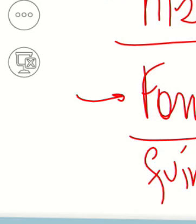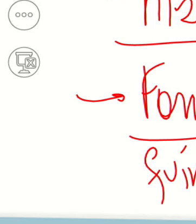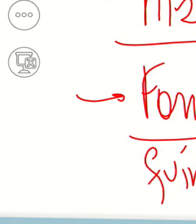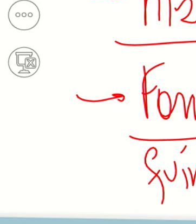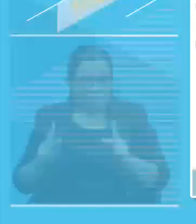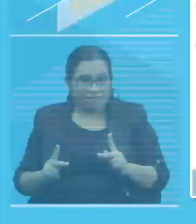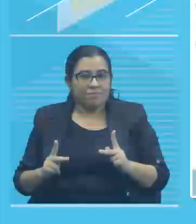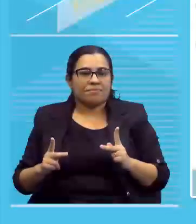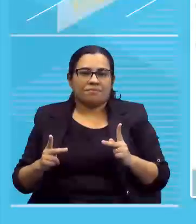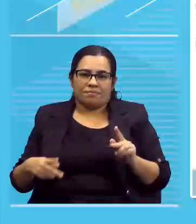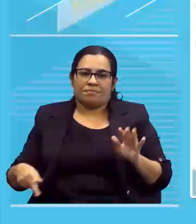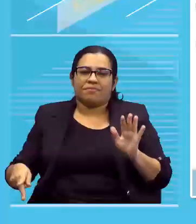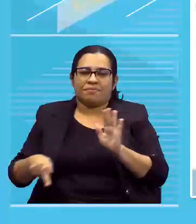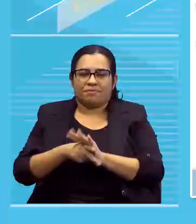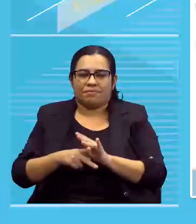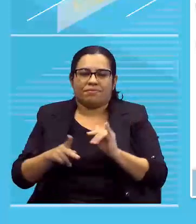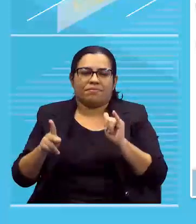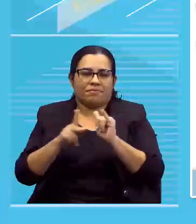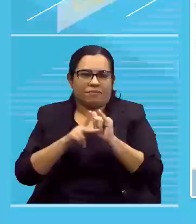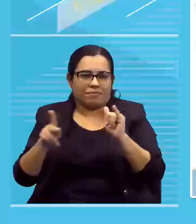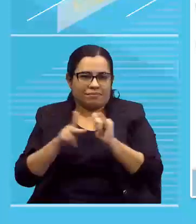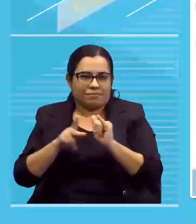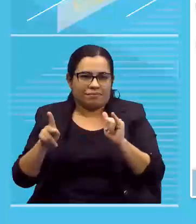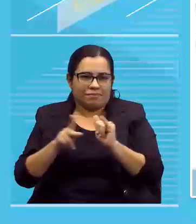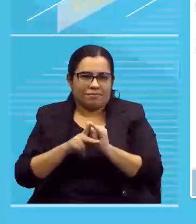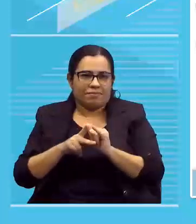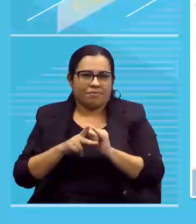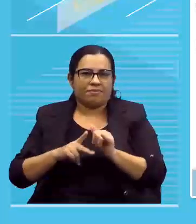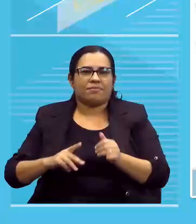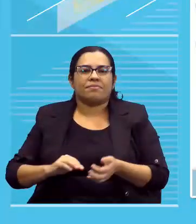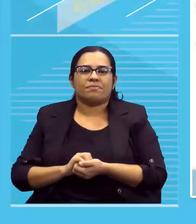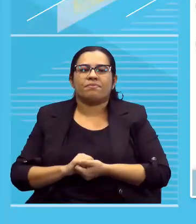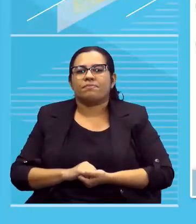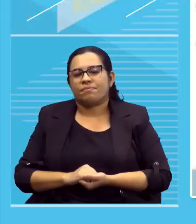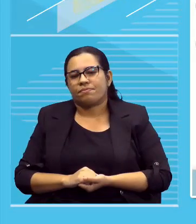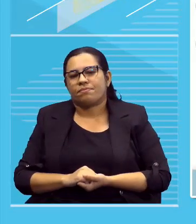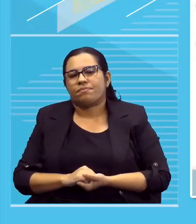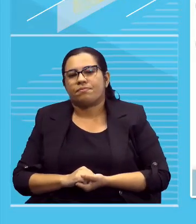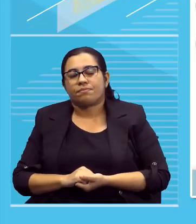a outra e apenas ondas e é do canal Educação